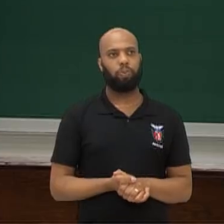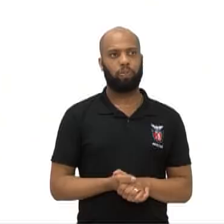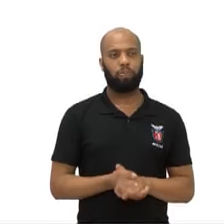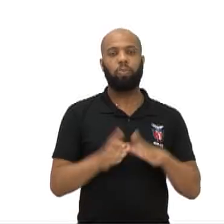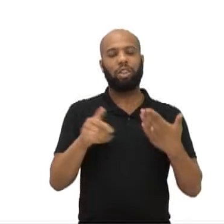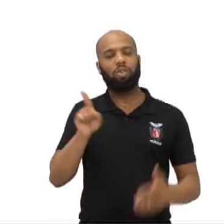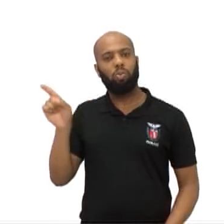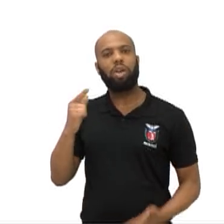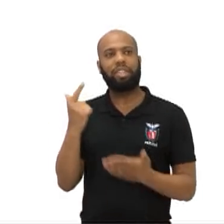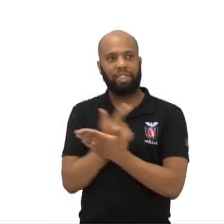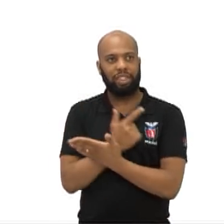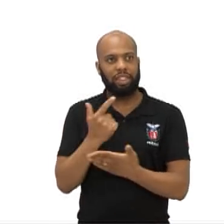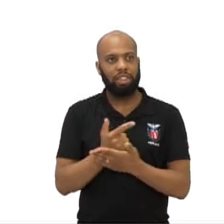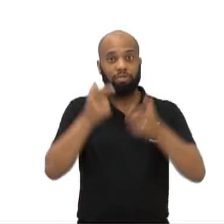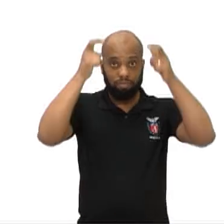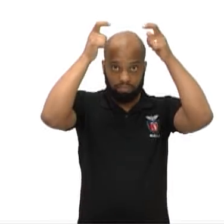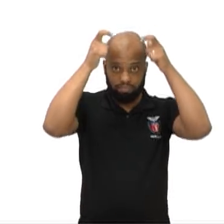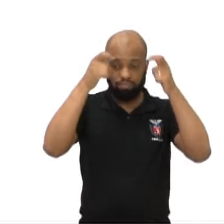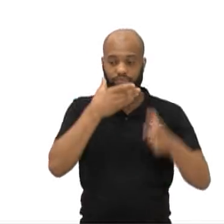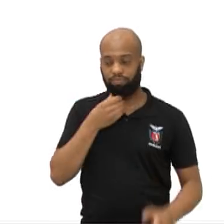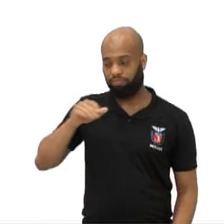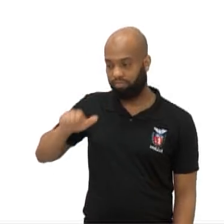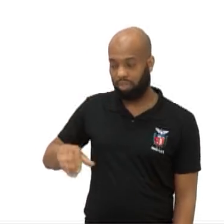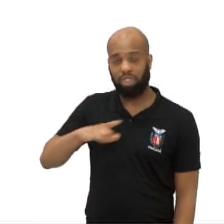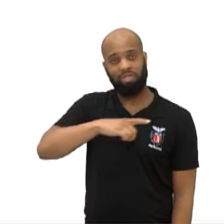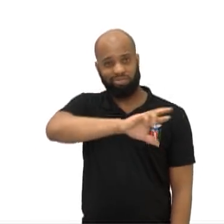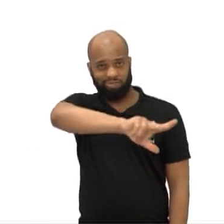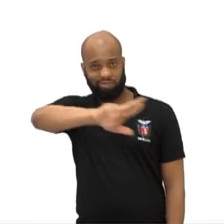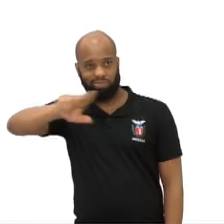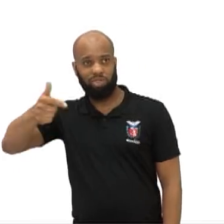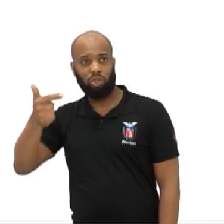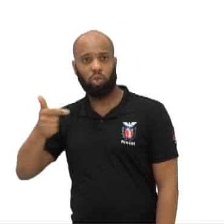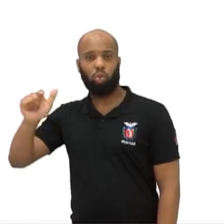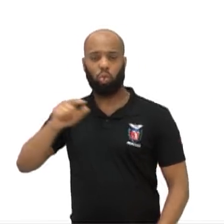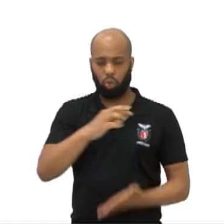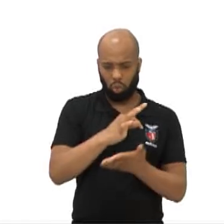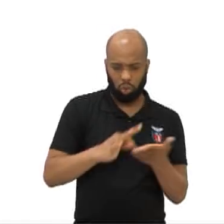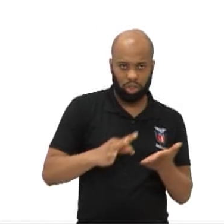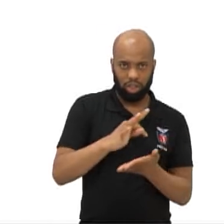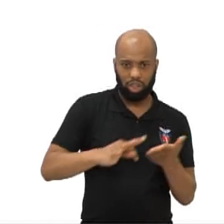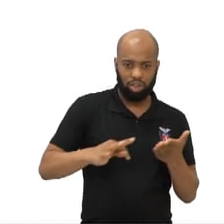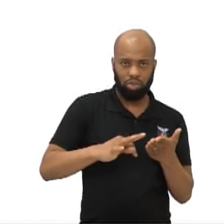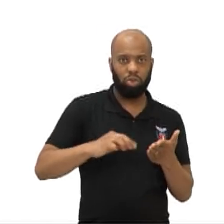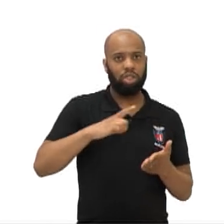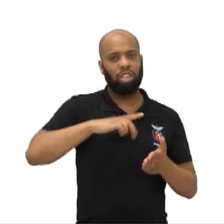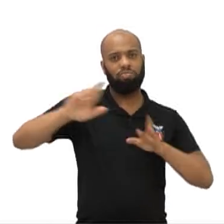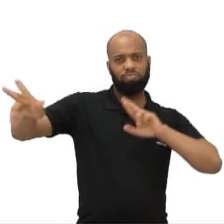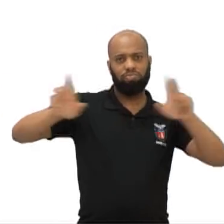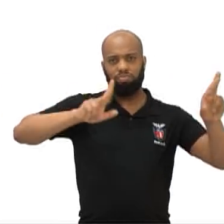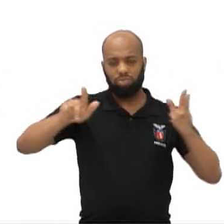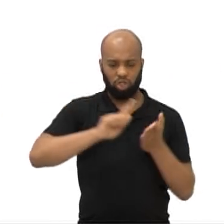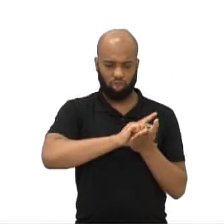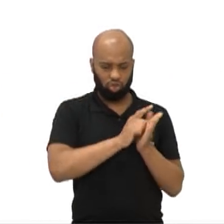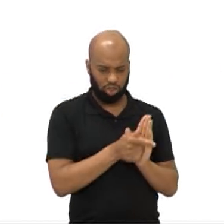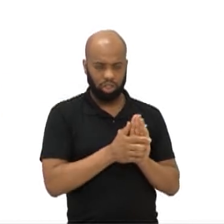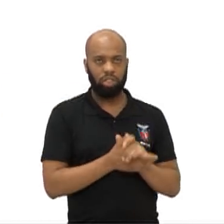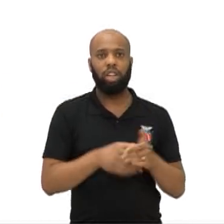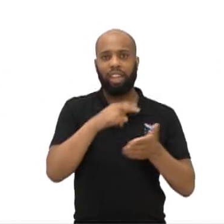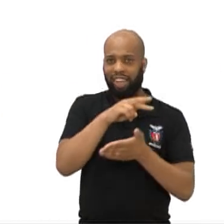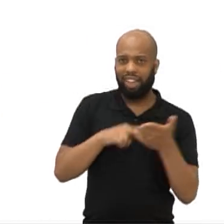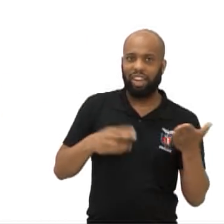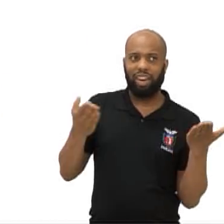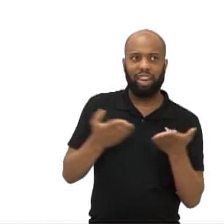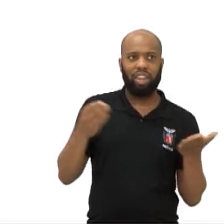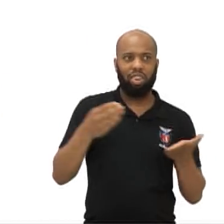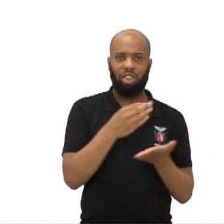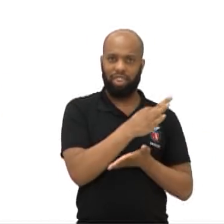O romance O Pequeno Príncipe gerou uma infinidade de outros textos de diferentes gêneros. Leia os